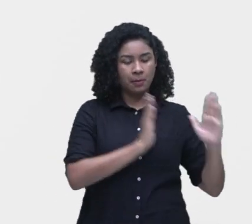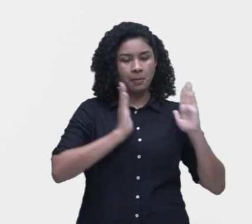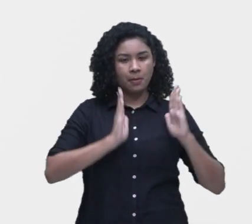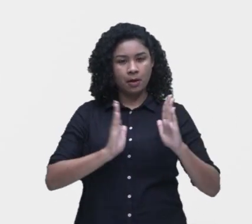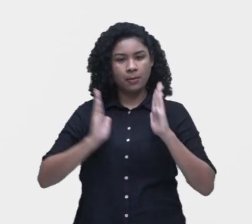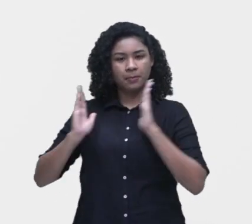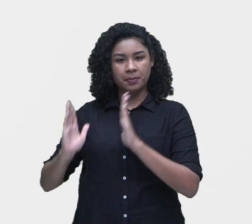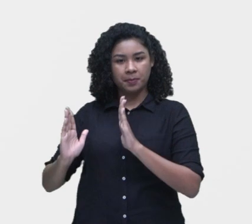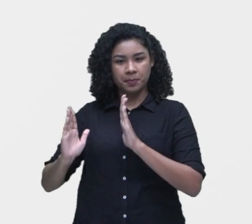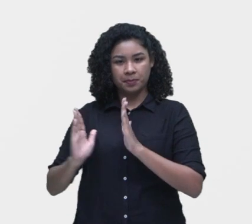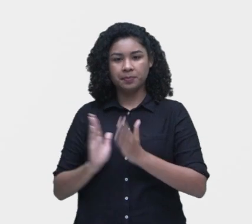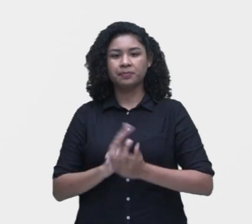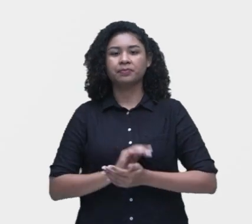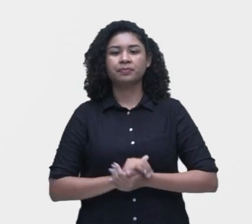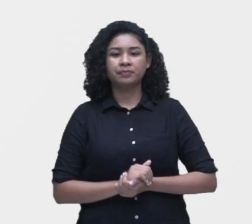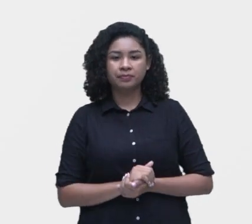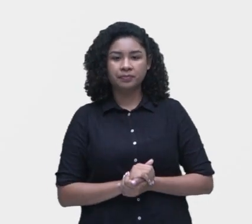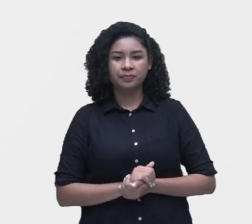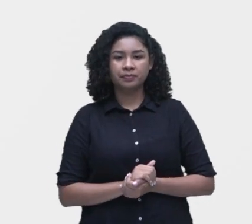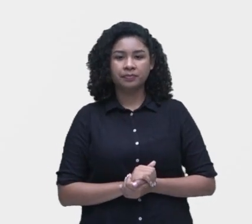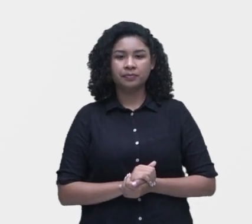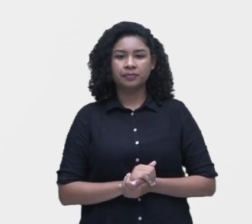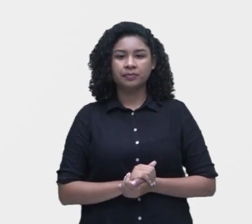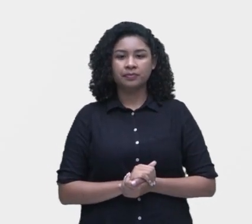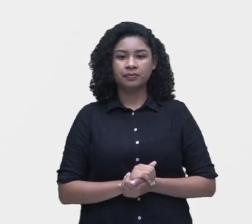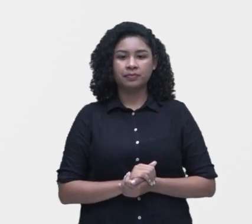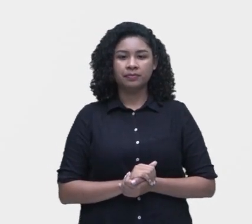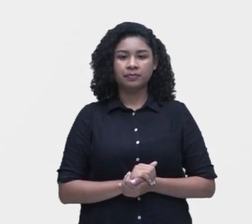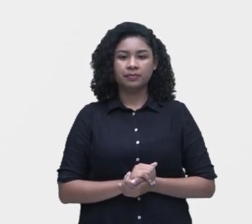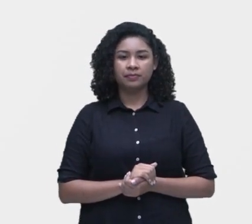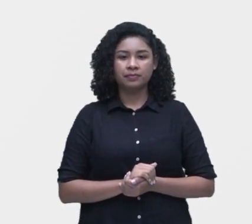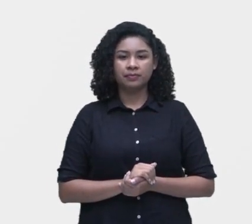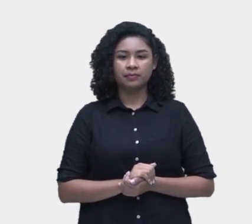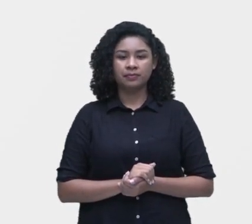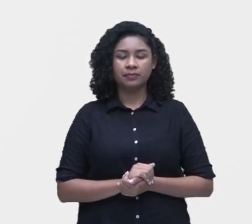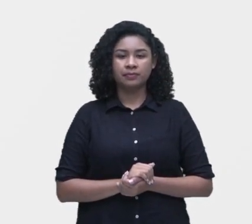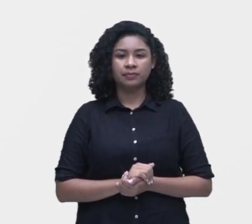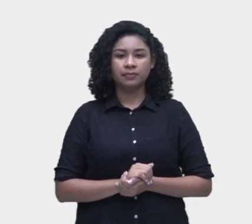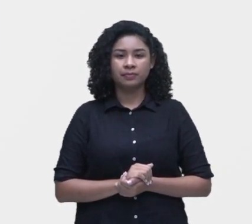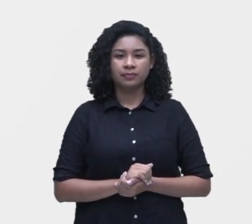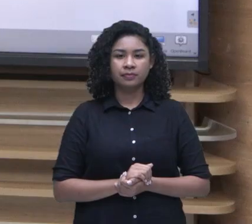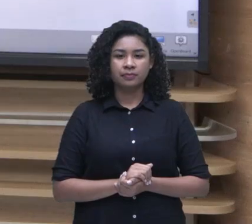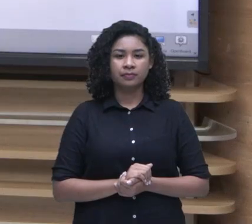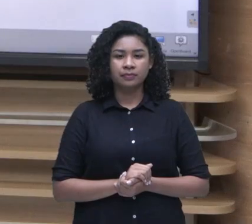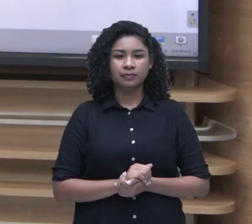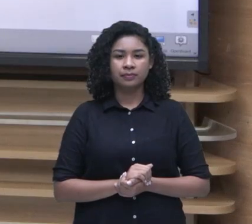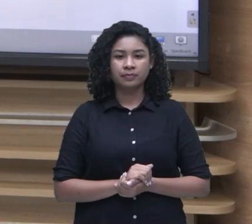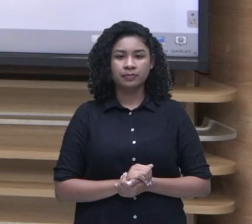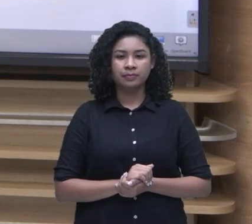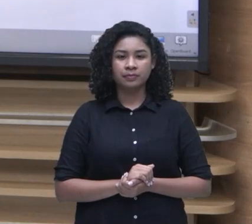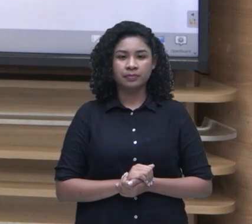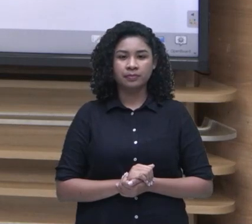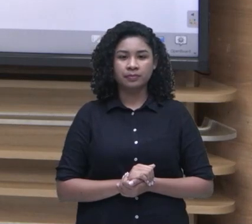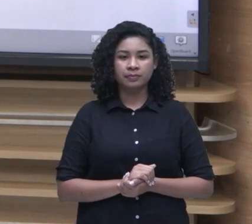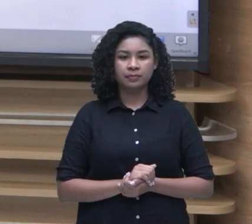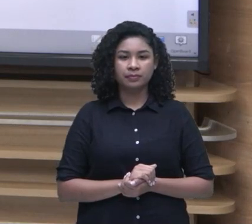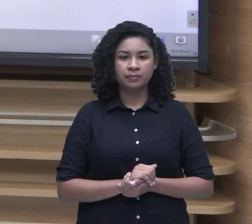Cantemos nós. Cantais vós, cantem vocês. Então,